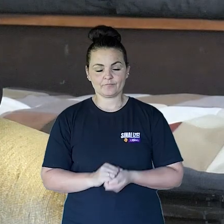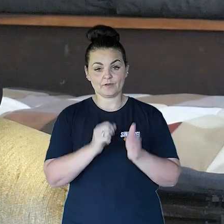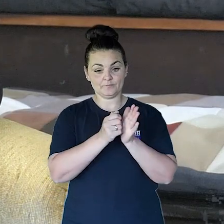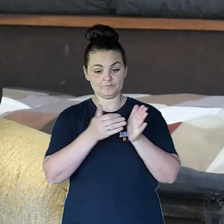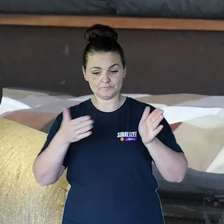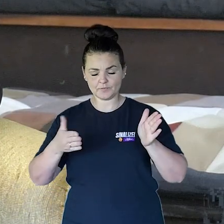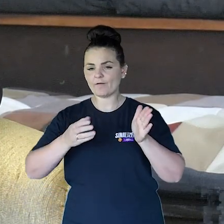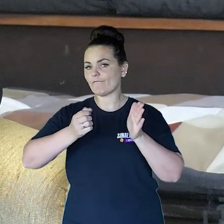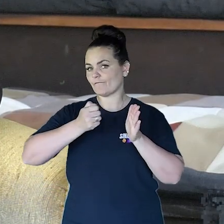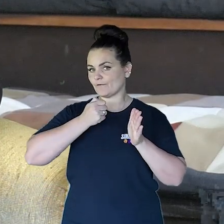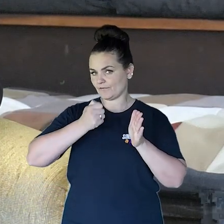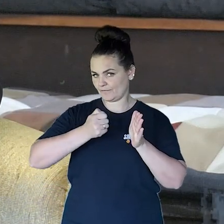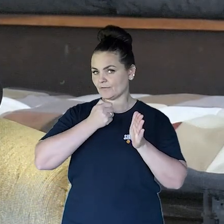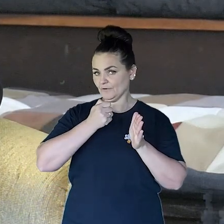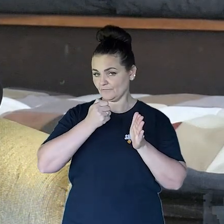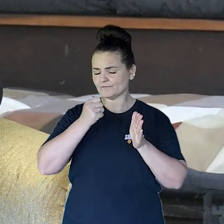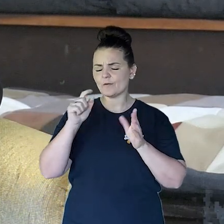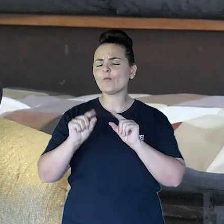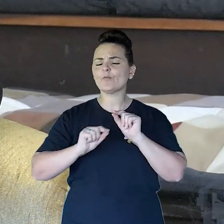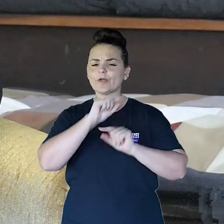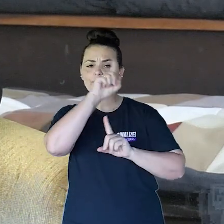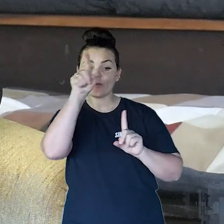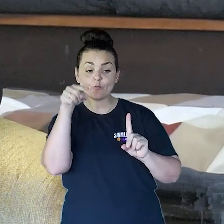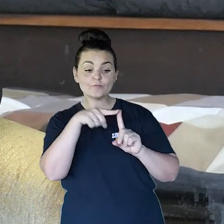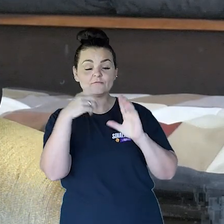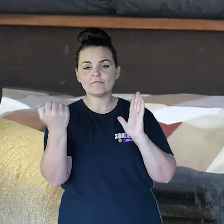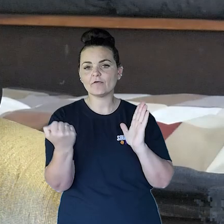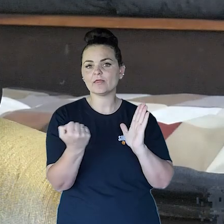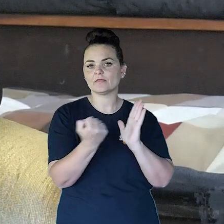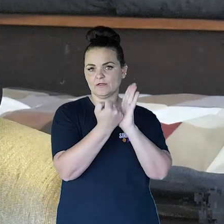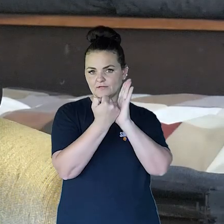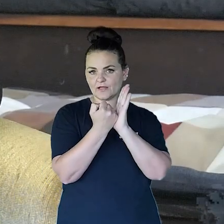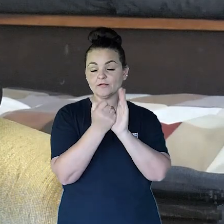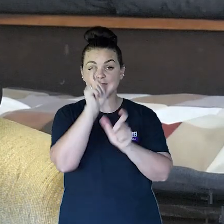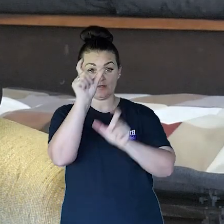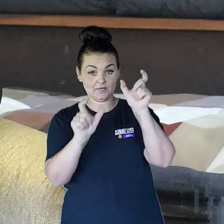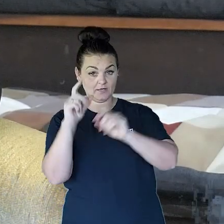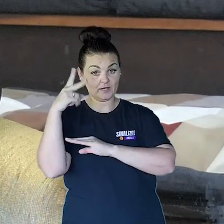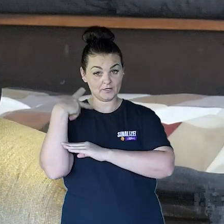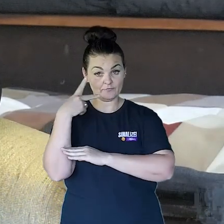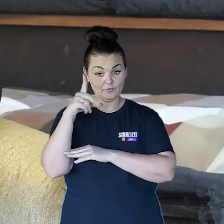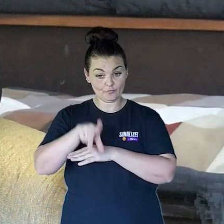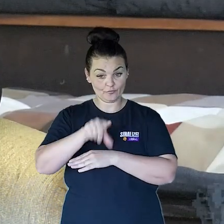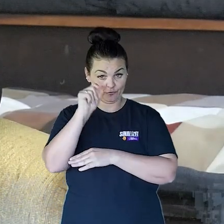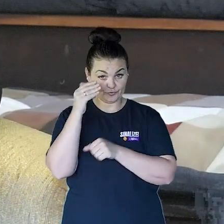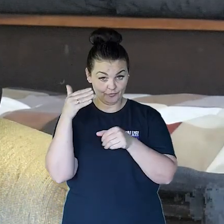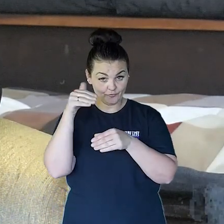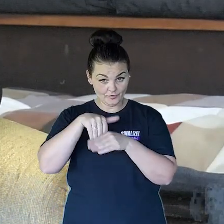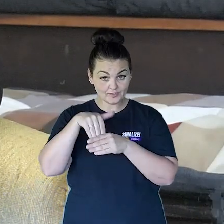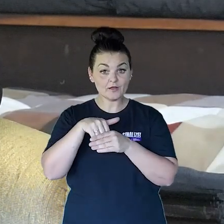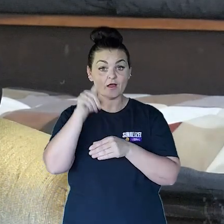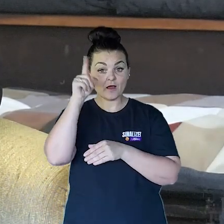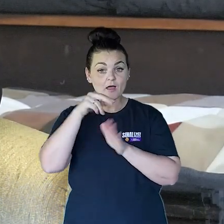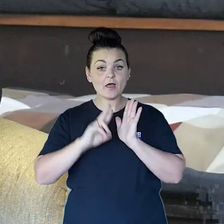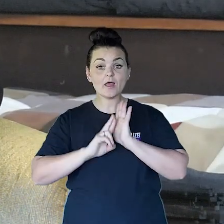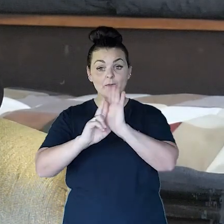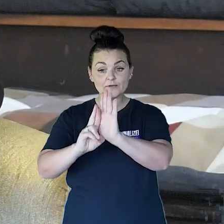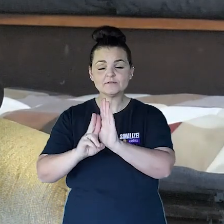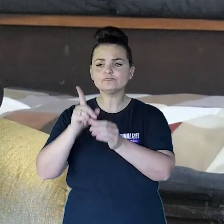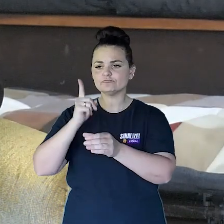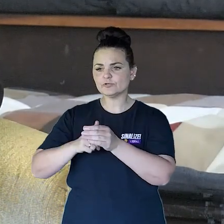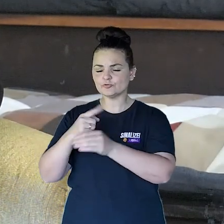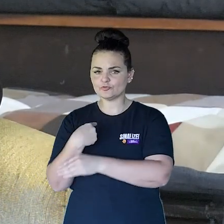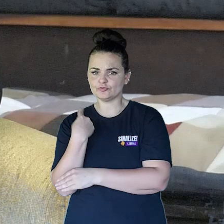Nesta série de entrevistas, o nosso objetivo é destacar que cada vereador eleito é o representante de toda a cidade,